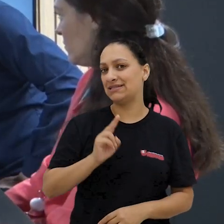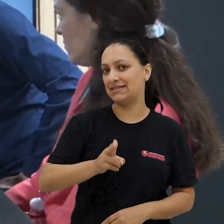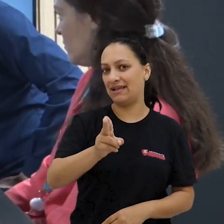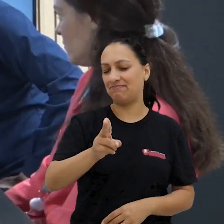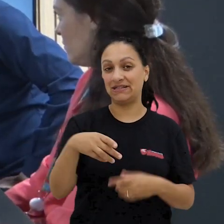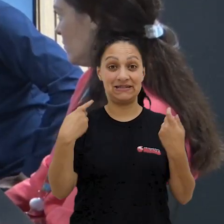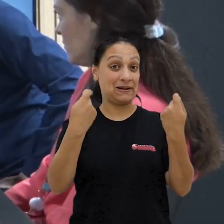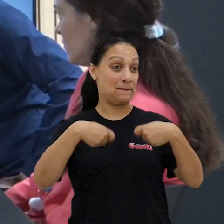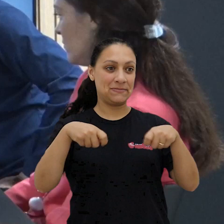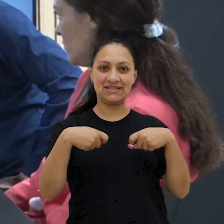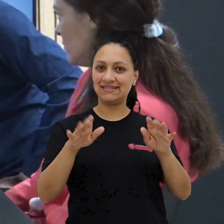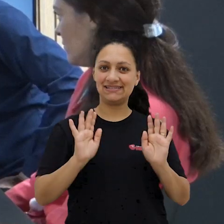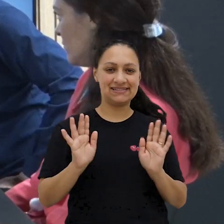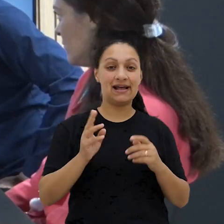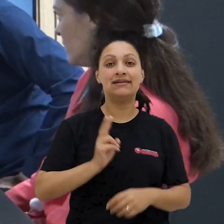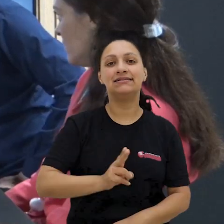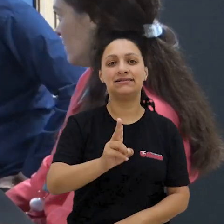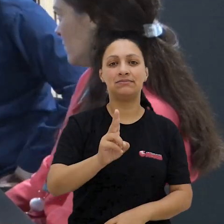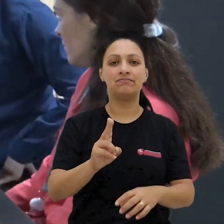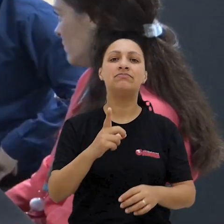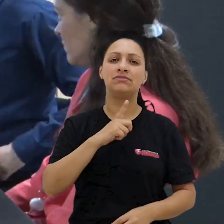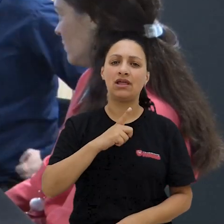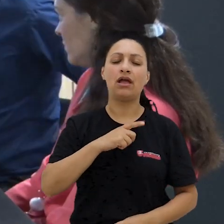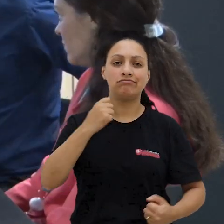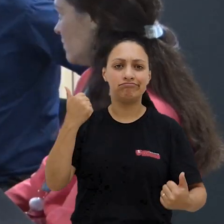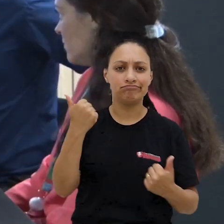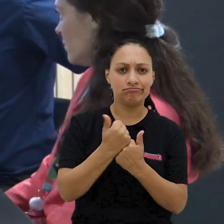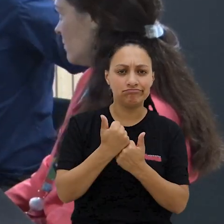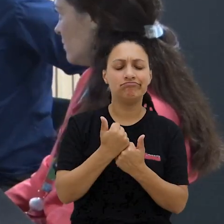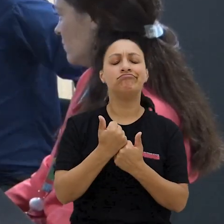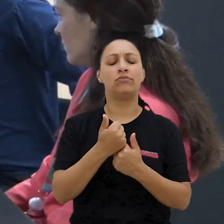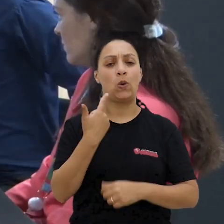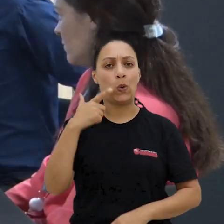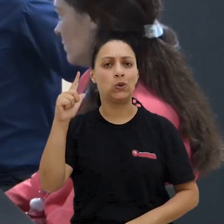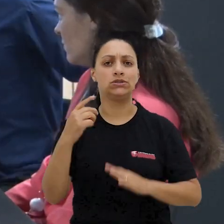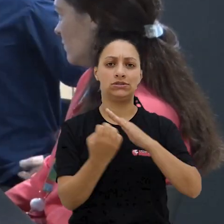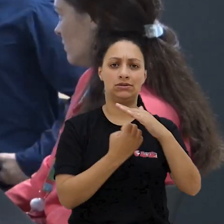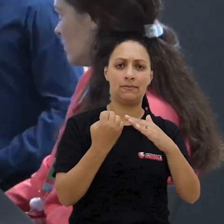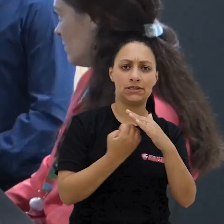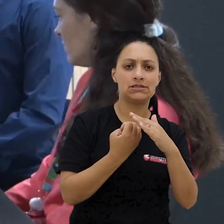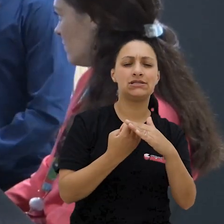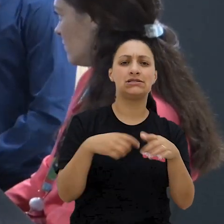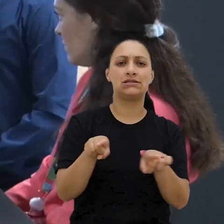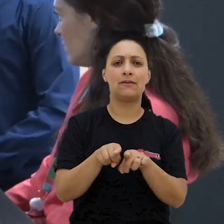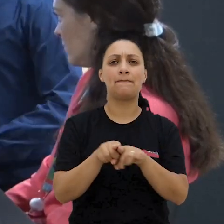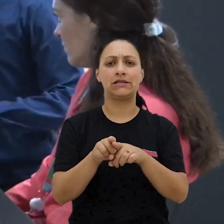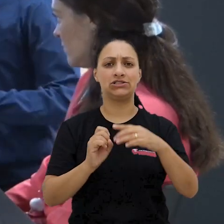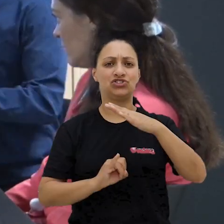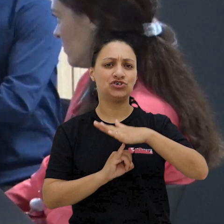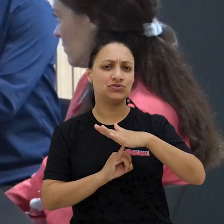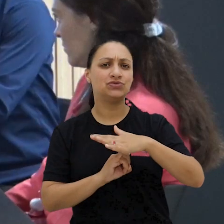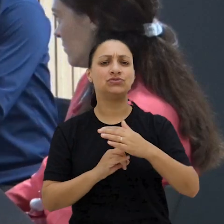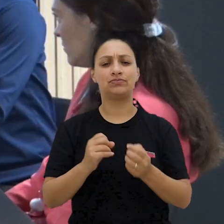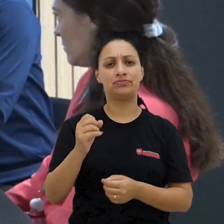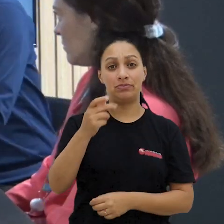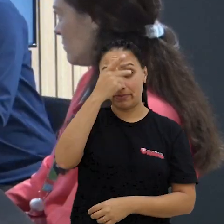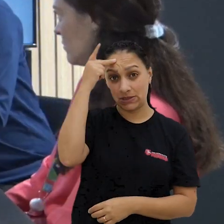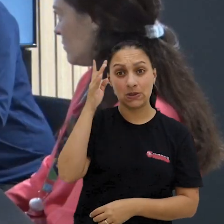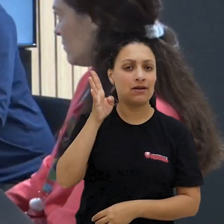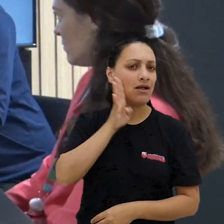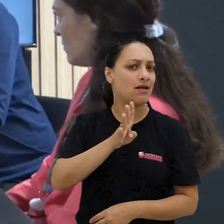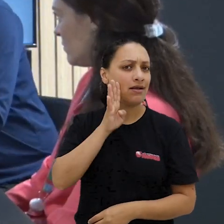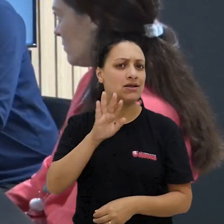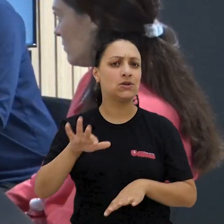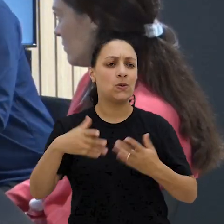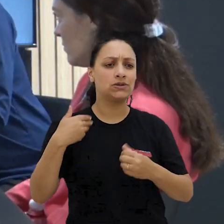não precisa ser sempre. Você pode ter um suporte de outras empresas, de entidade, de pessoas legais que quando